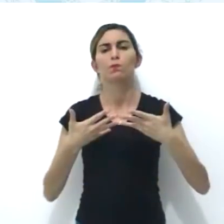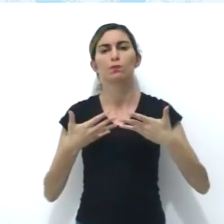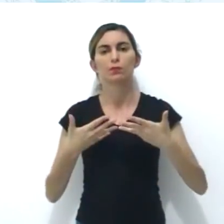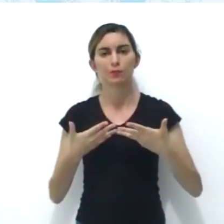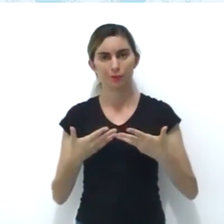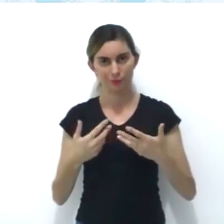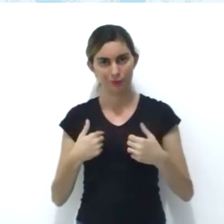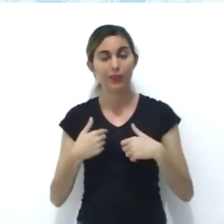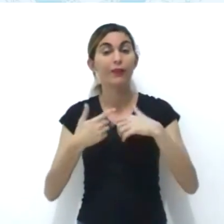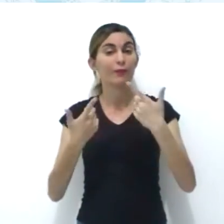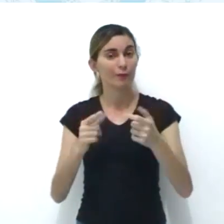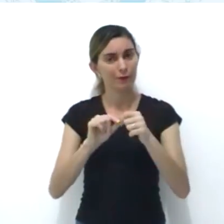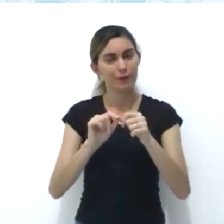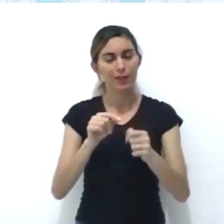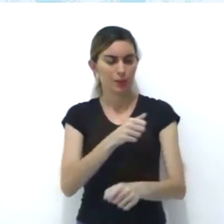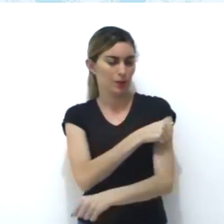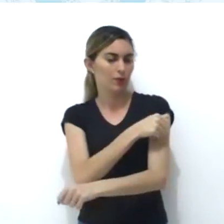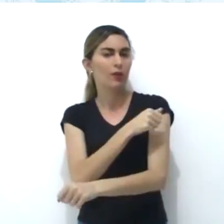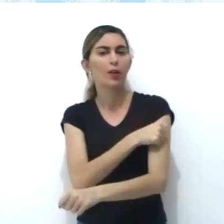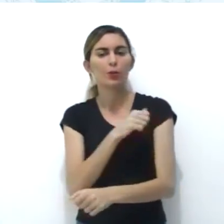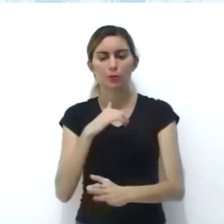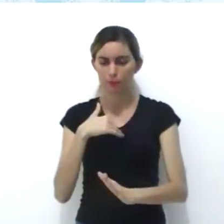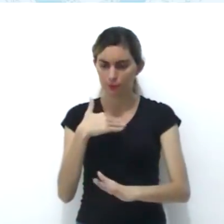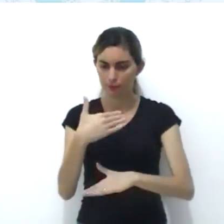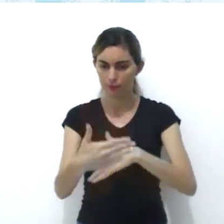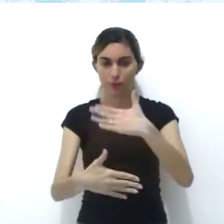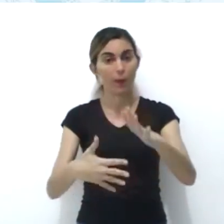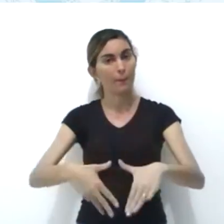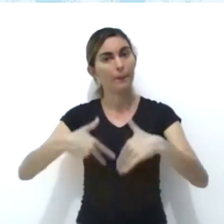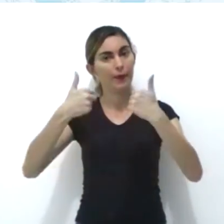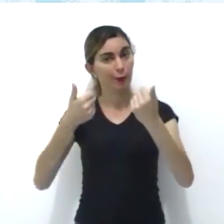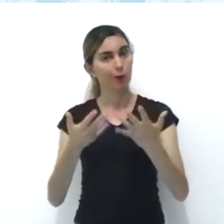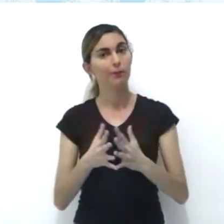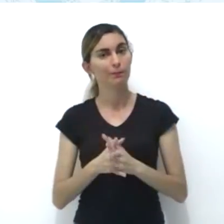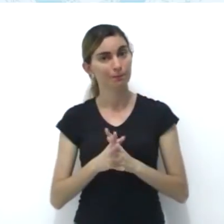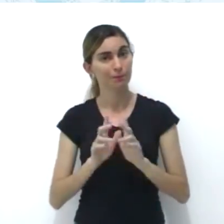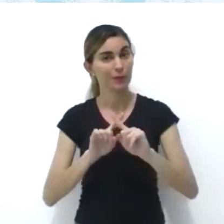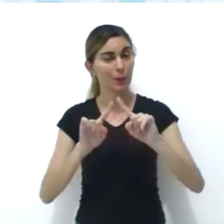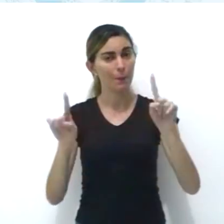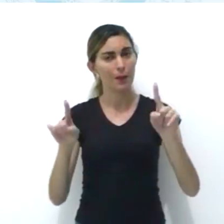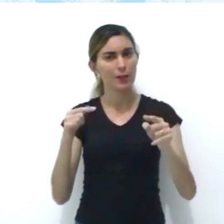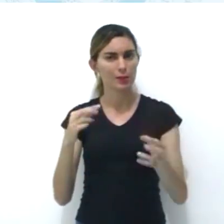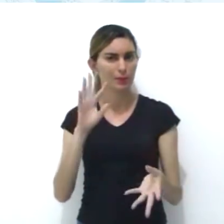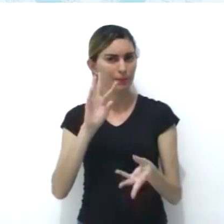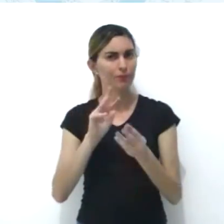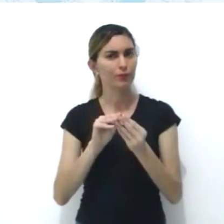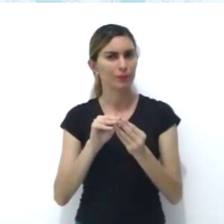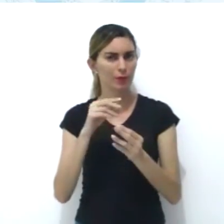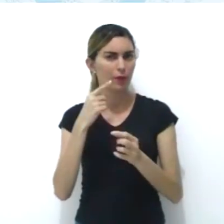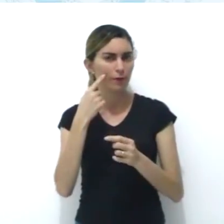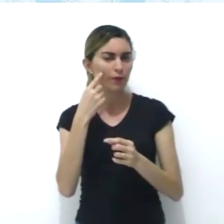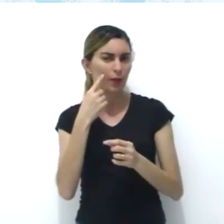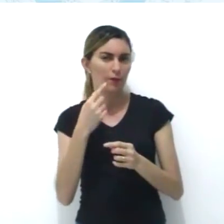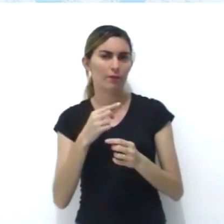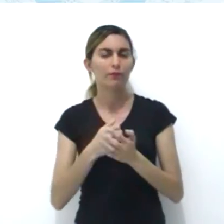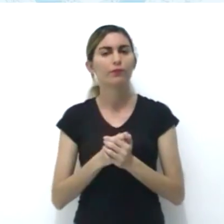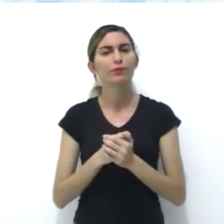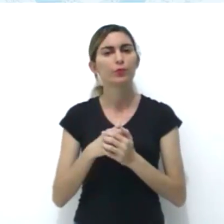fortalece e, obviamente, vai fazer com que esse aluno seja cada vez melhor. Mas aí vamos revisar um